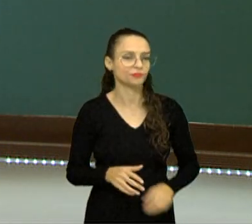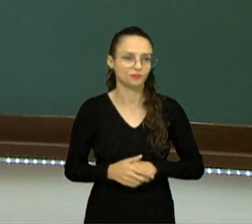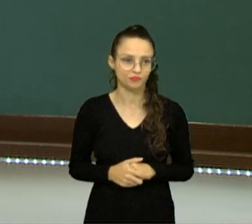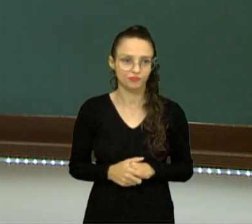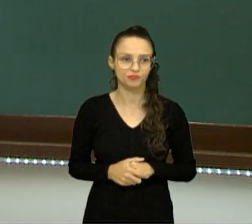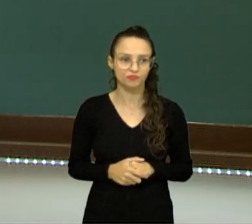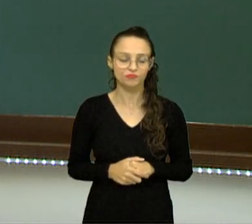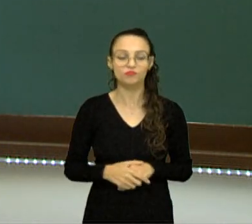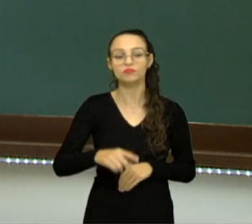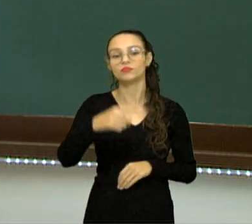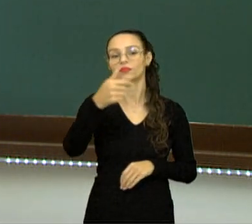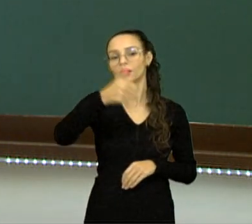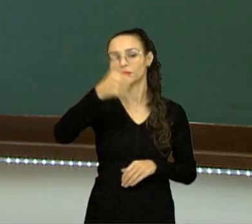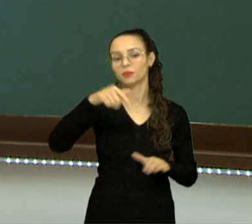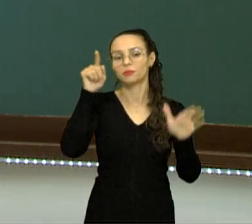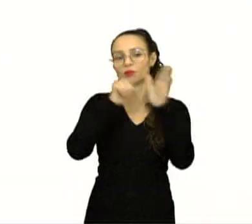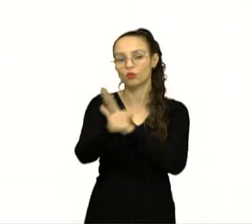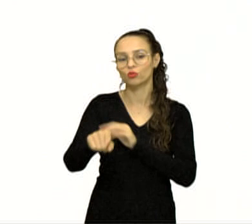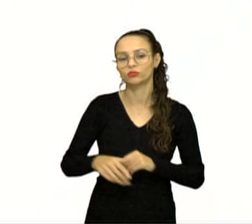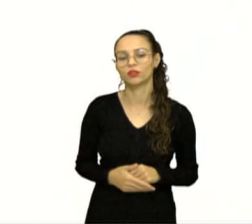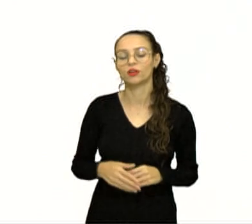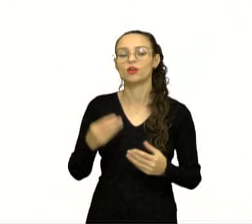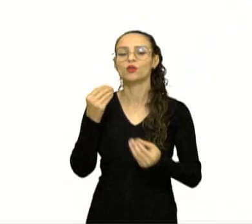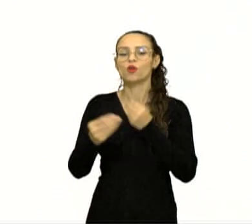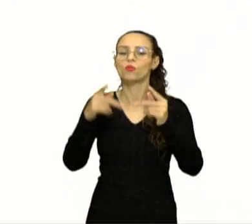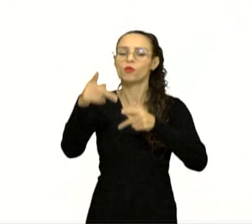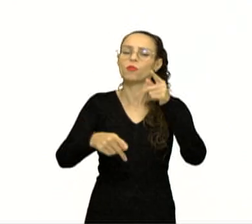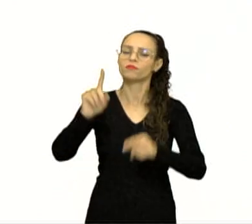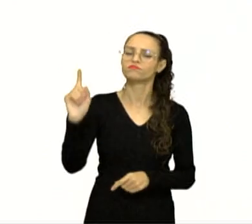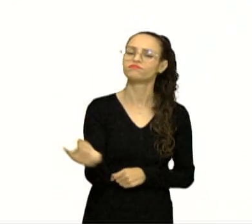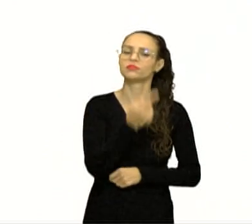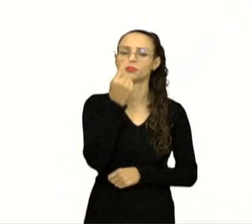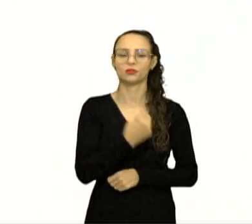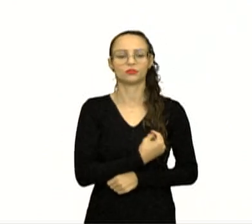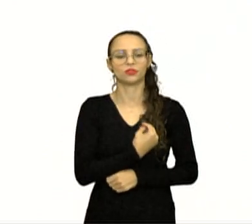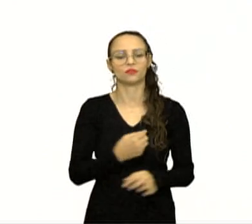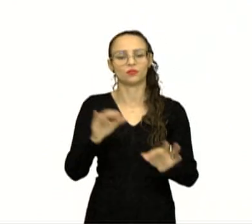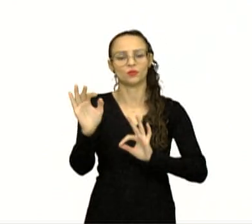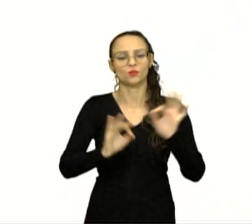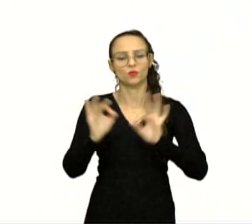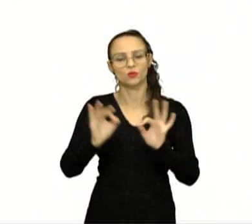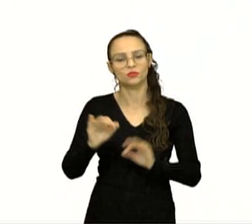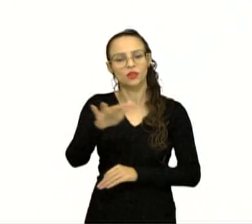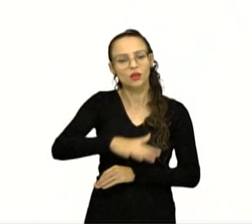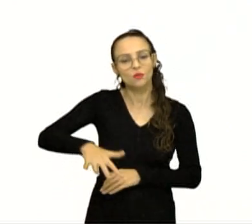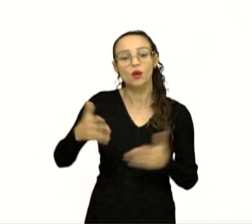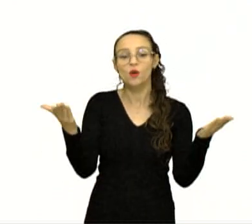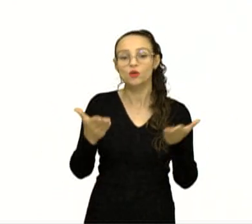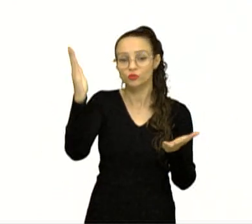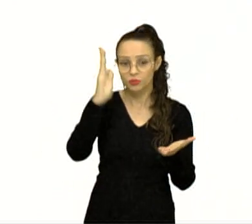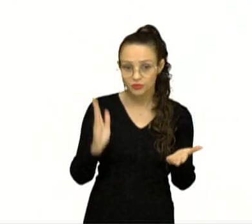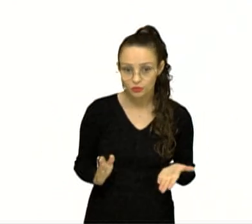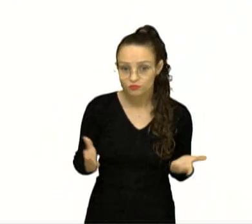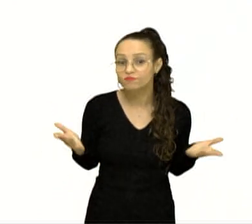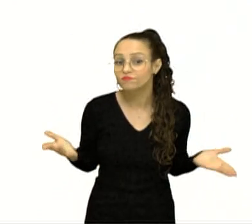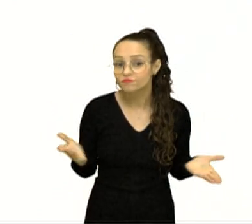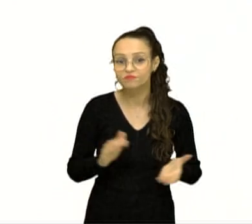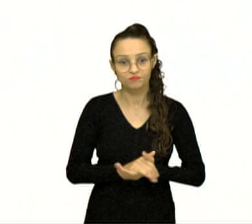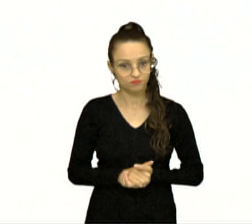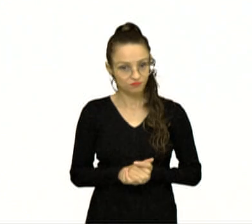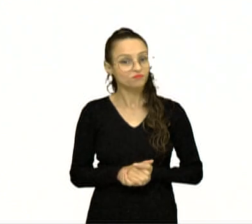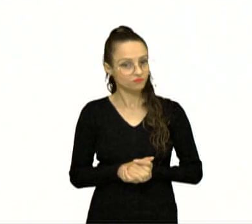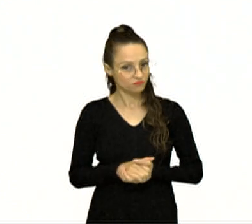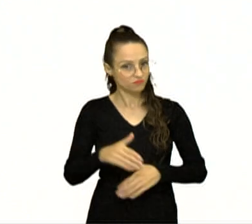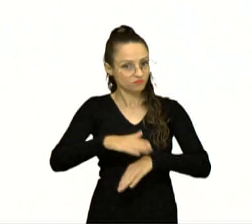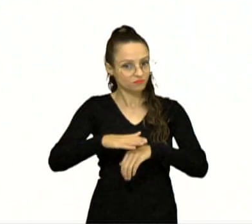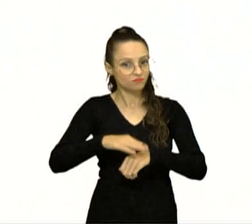lá? Primeira perguntinha com vocês. Como os povos originários estavam organizados na região onde hoje é o Brasil? Opa! Capricha